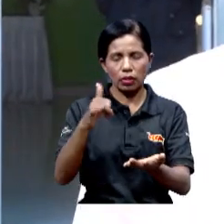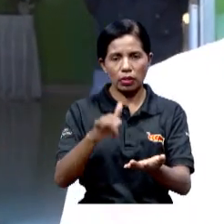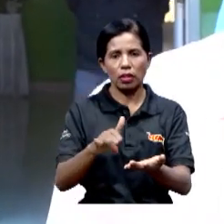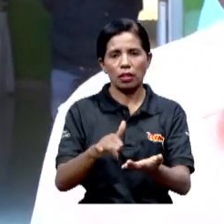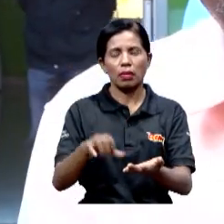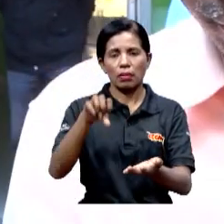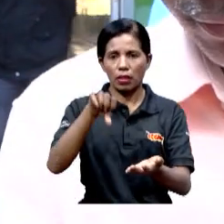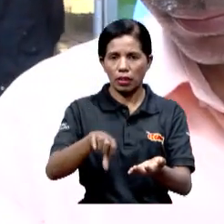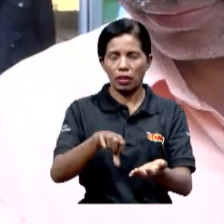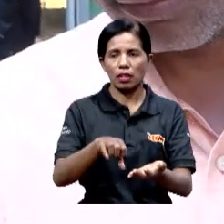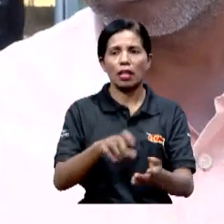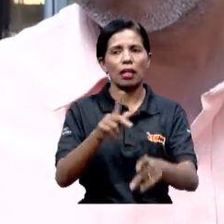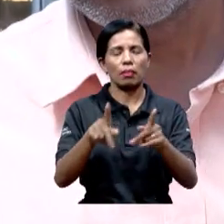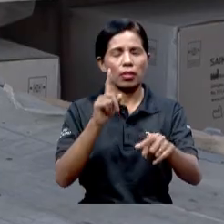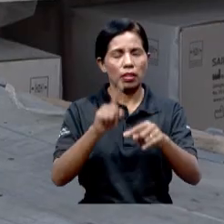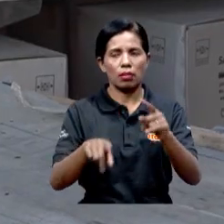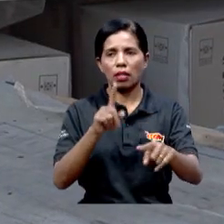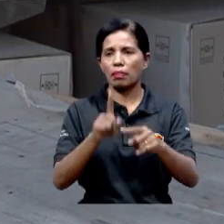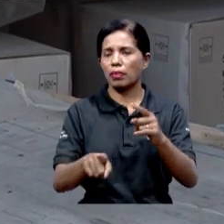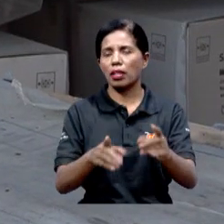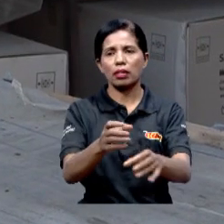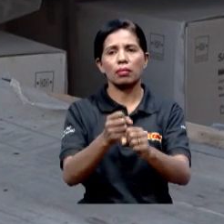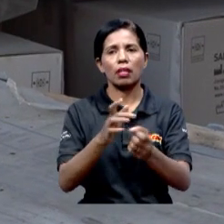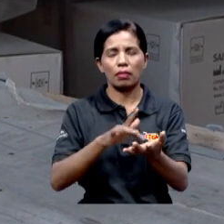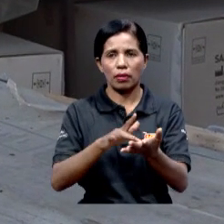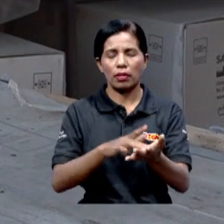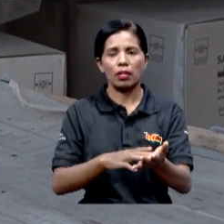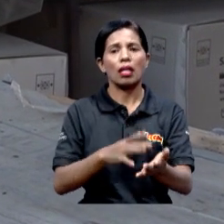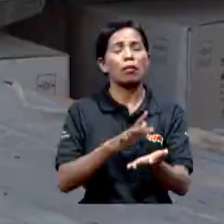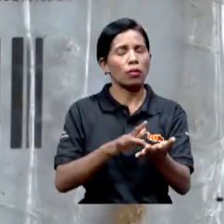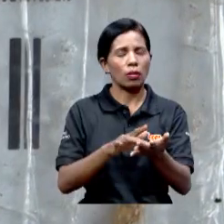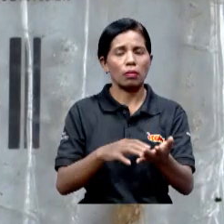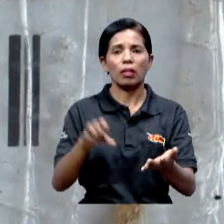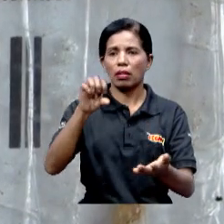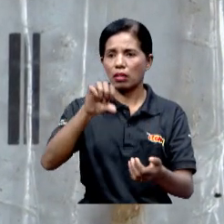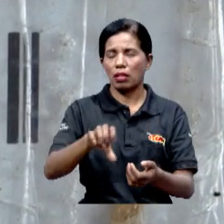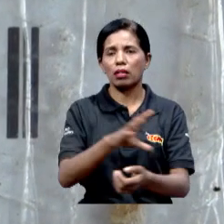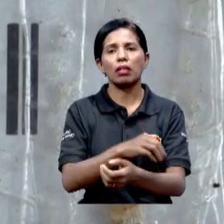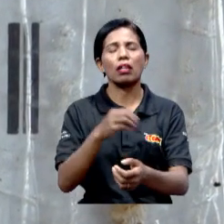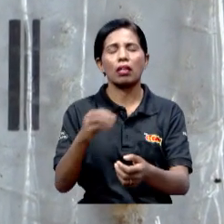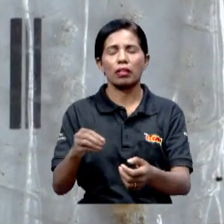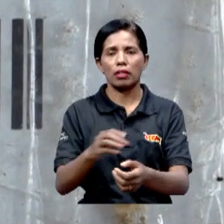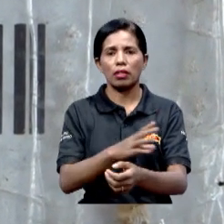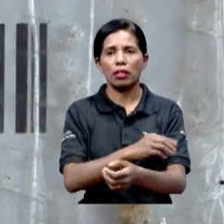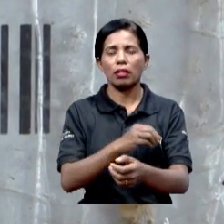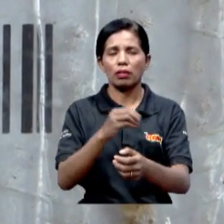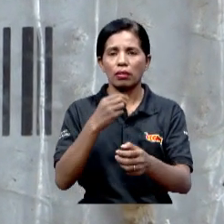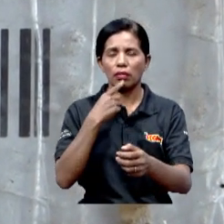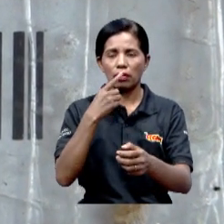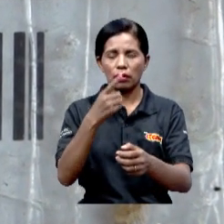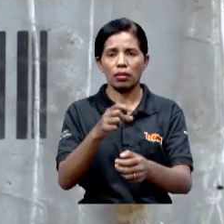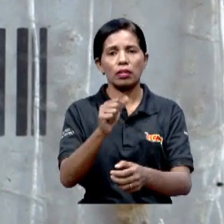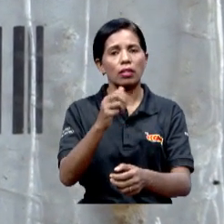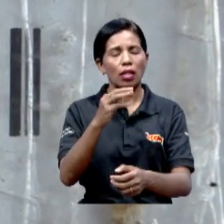ruma nebe ma ke maselu ka vela sesutan foi moruk nebe la ia qualidade parte di Direção Nacional Farmácia no Medicamento